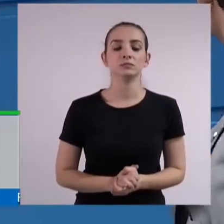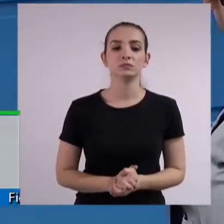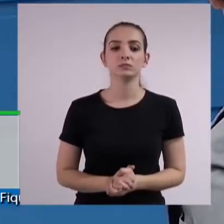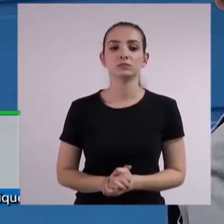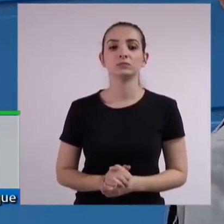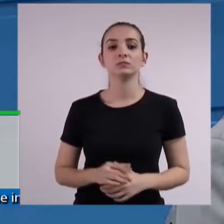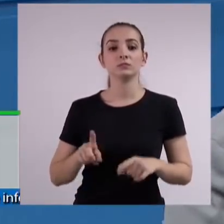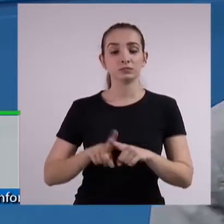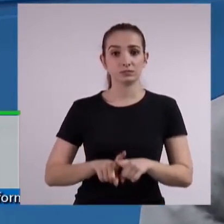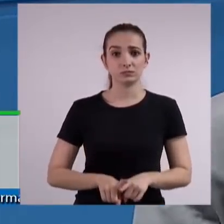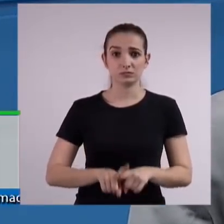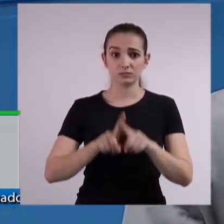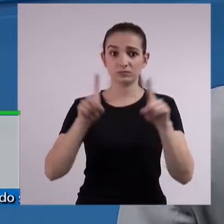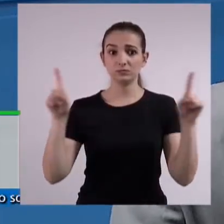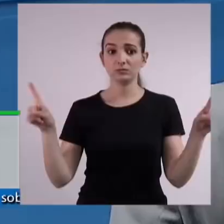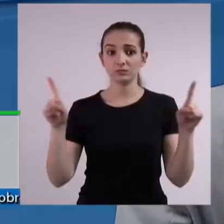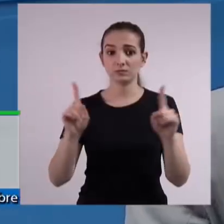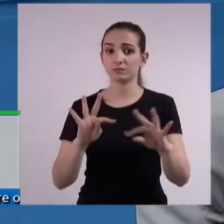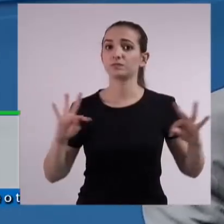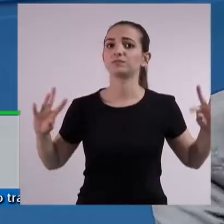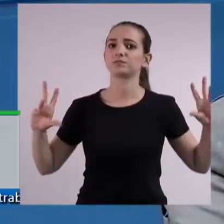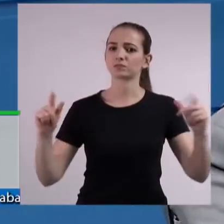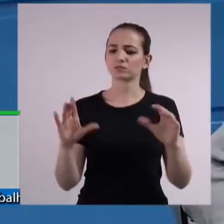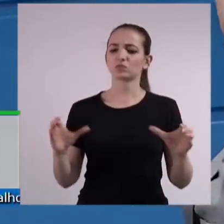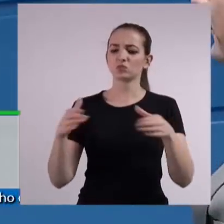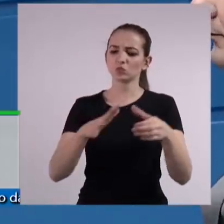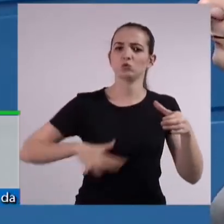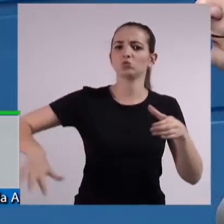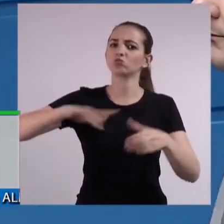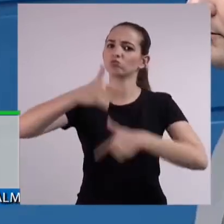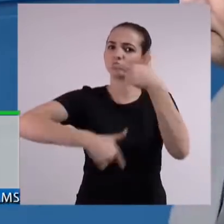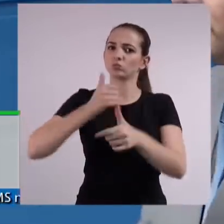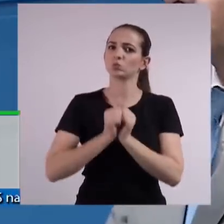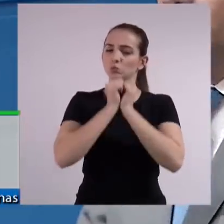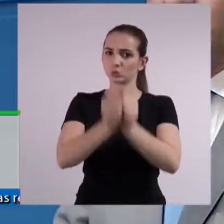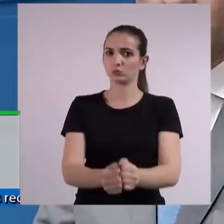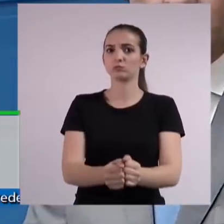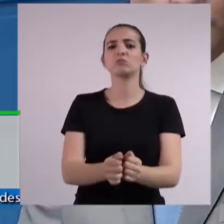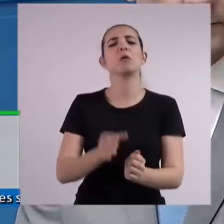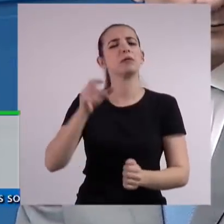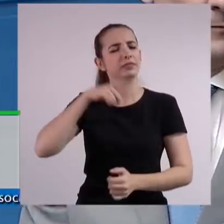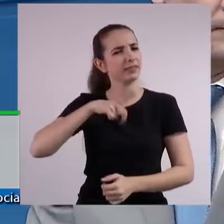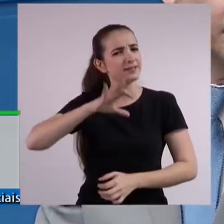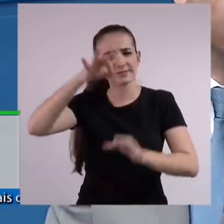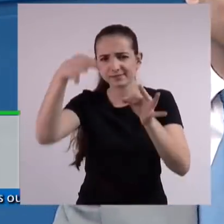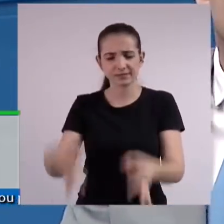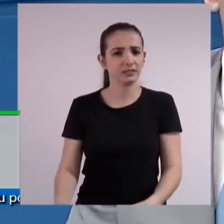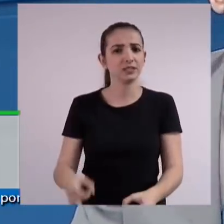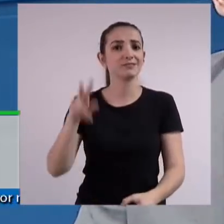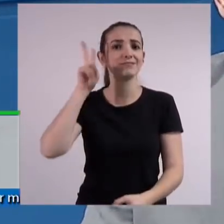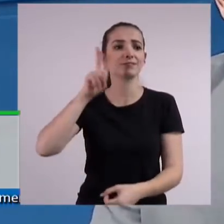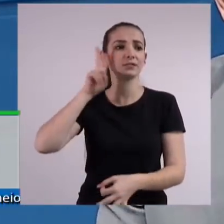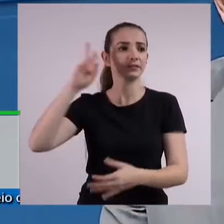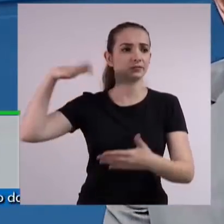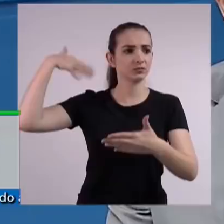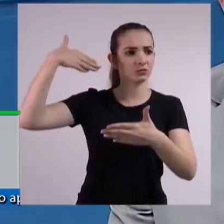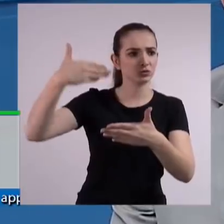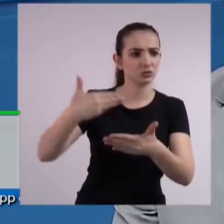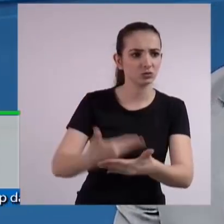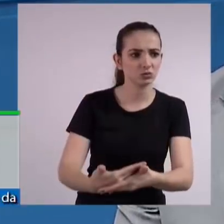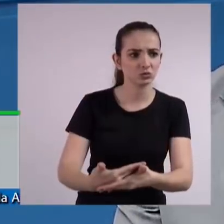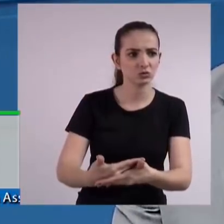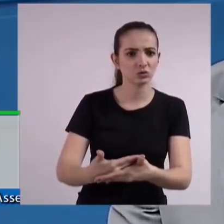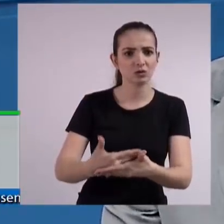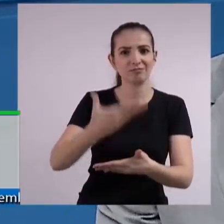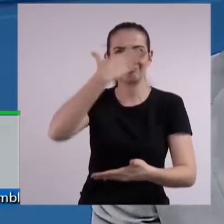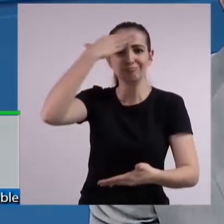mas a toda a nossa militância. Pode ter a certeza que a história não se lembra